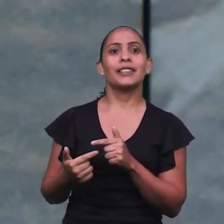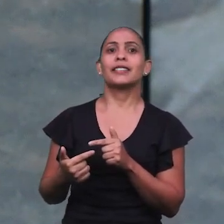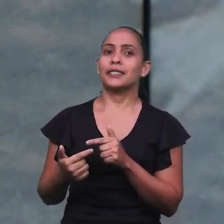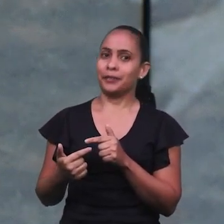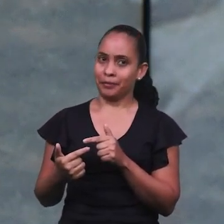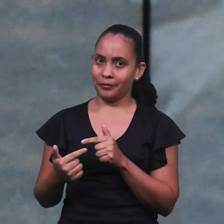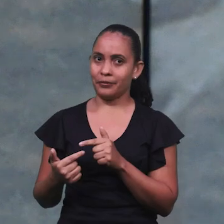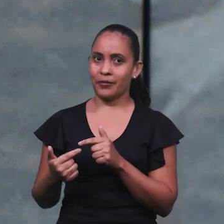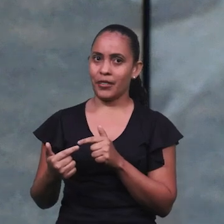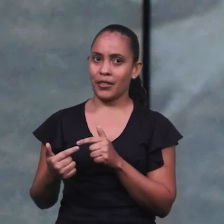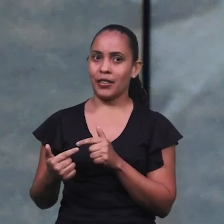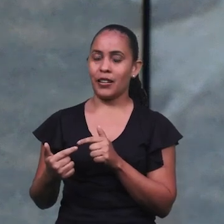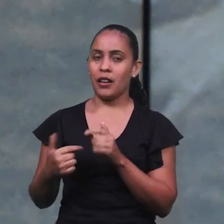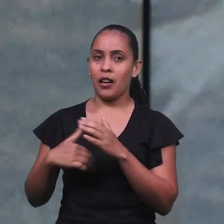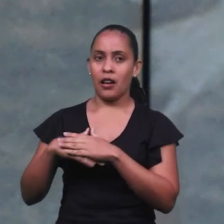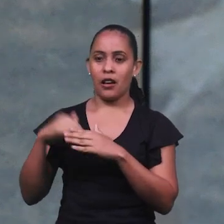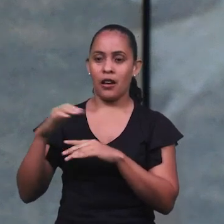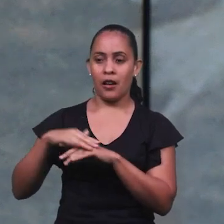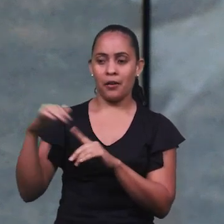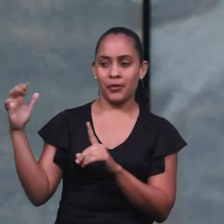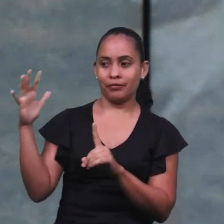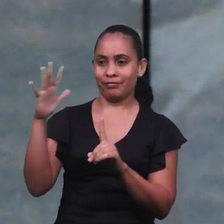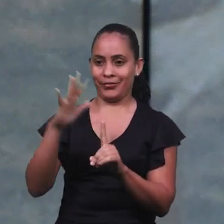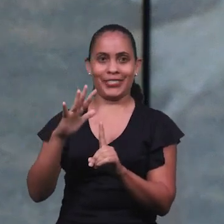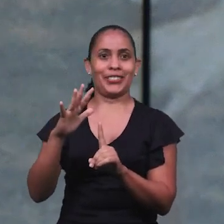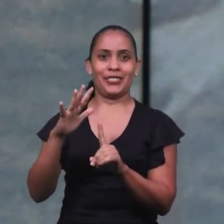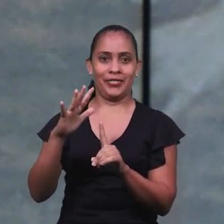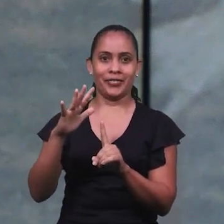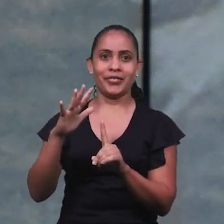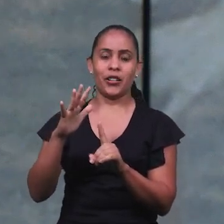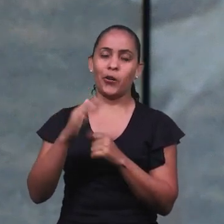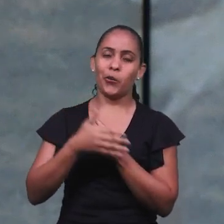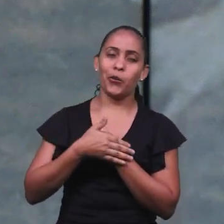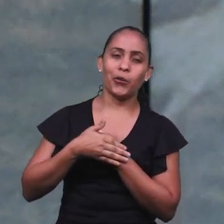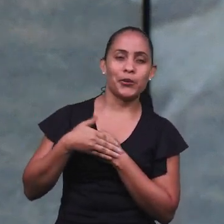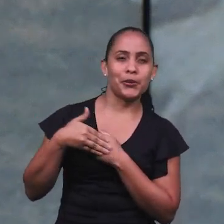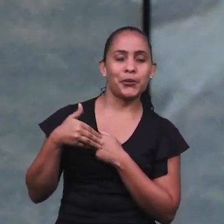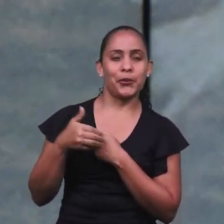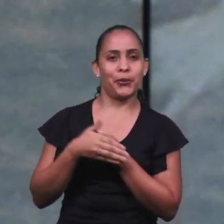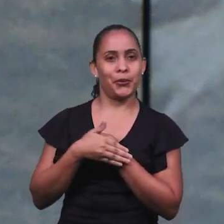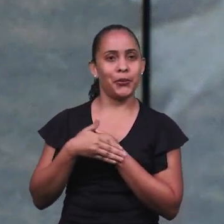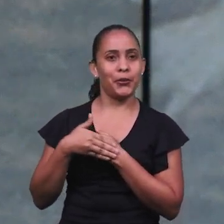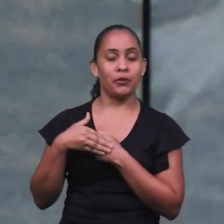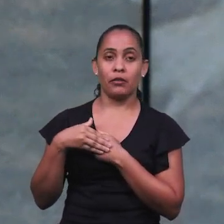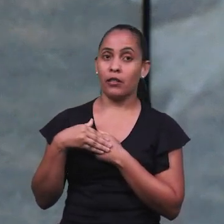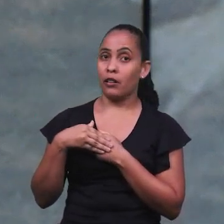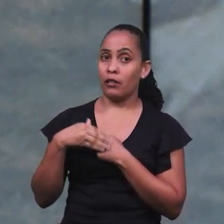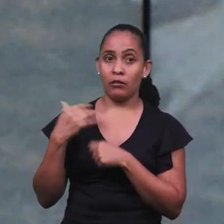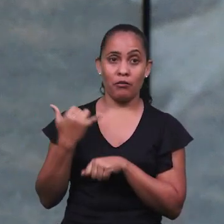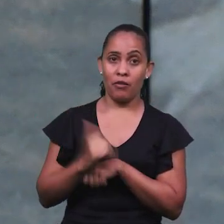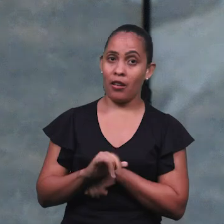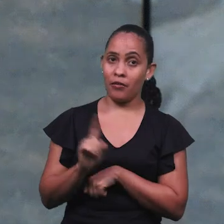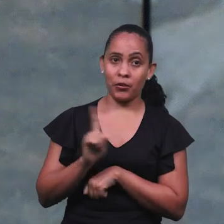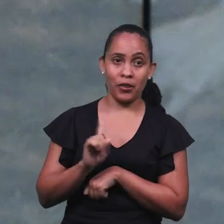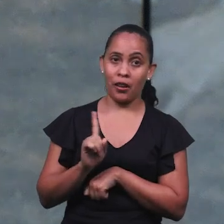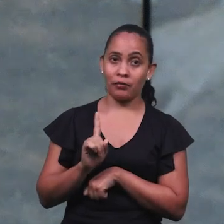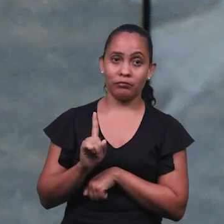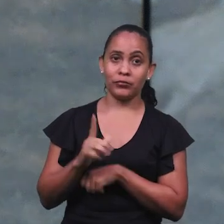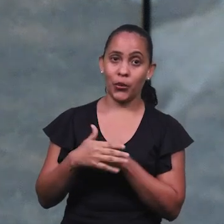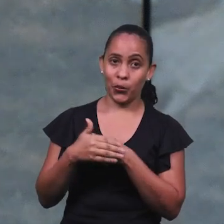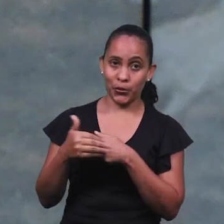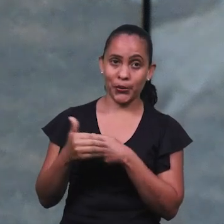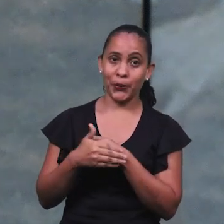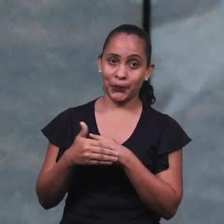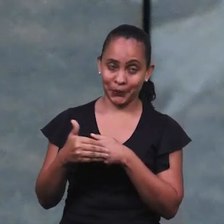situações sem a mão do Senhor sobre ele, sem a presença do Senhor Jesus, sem o consolo, sem a fortaleza que ele nos